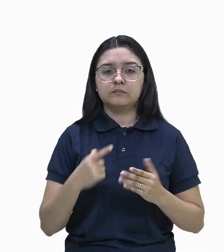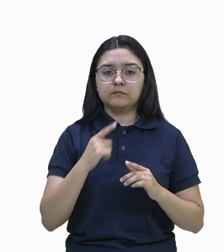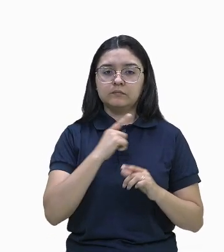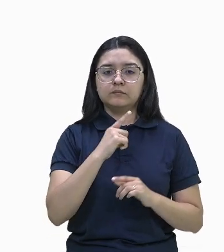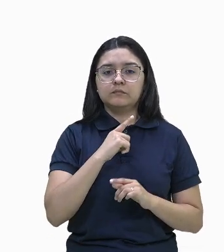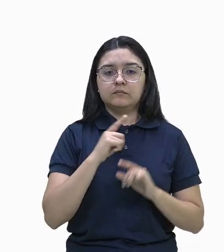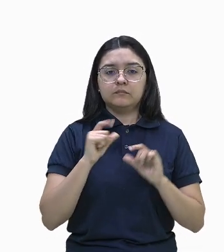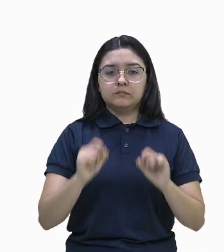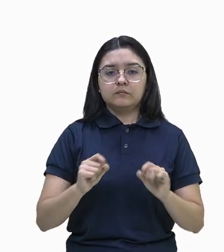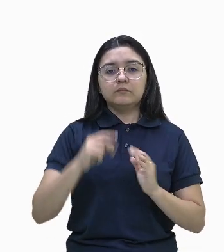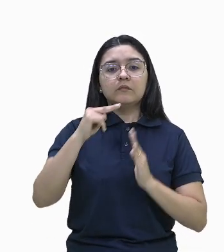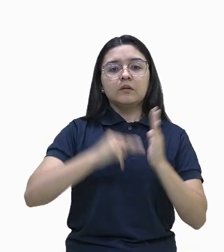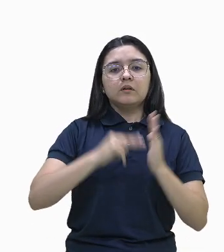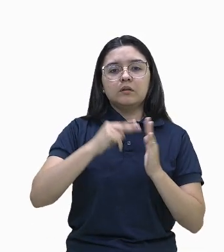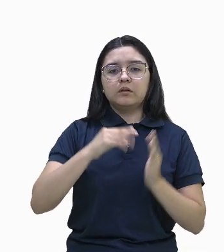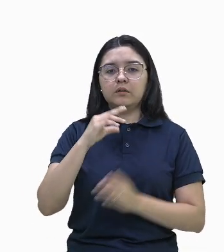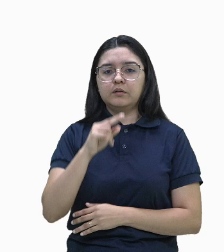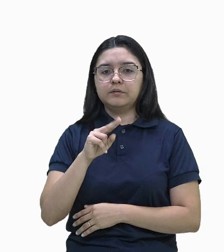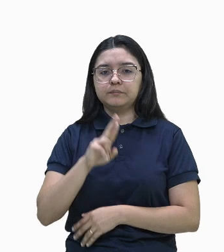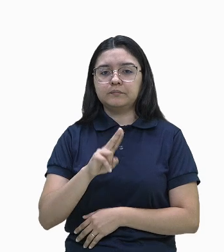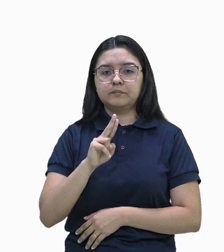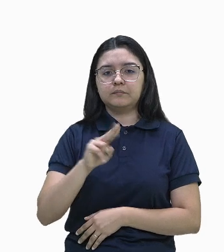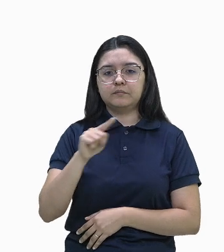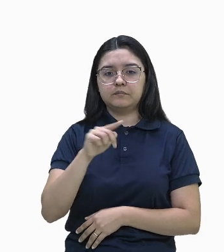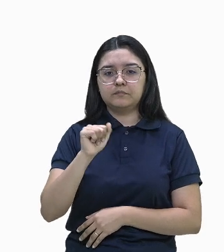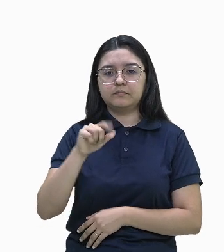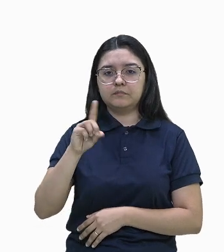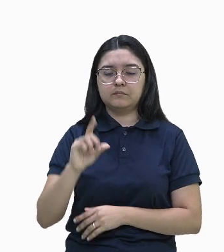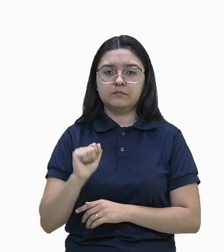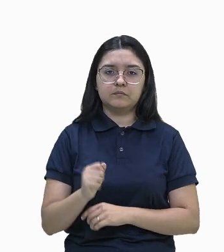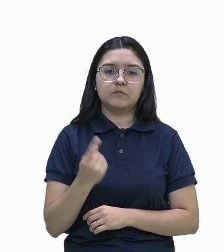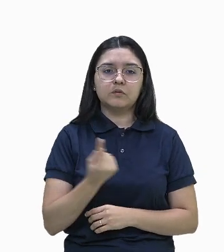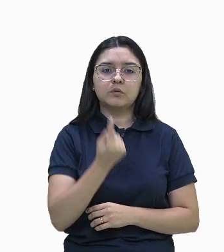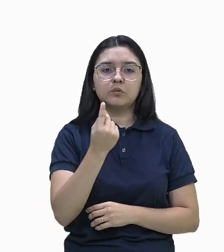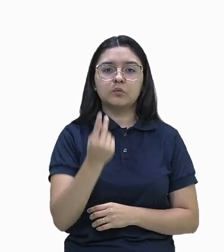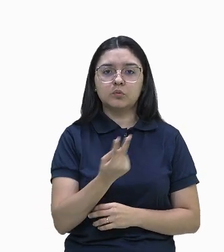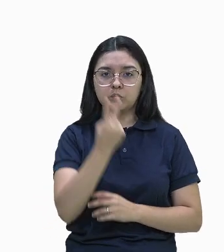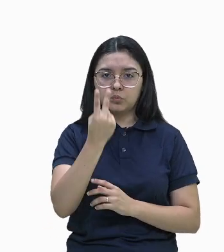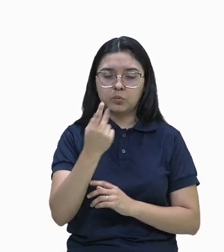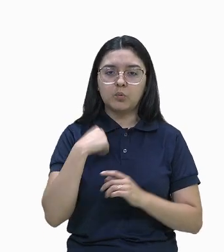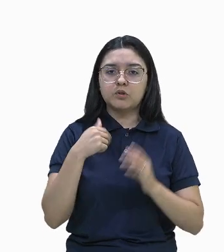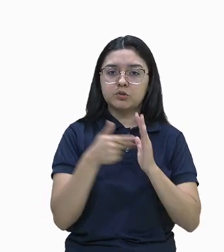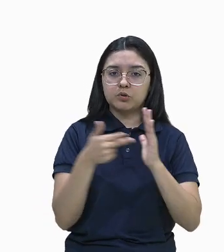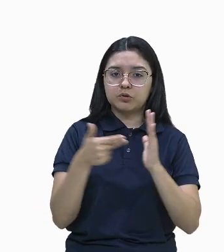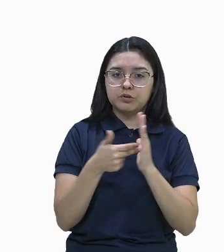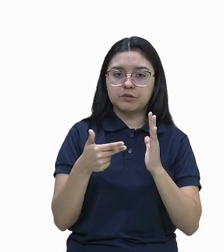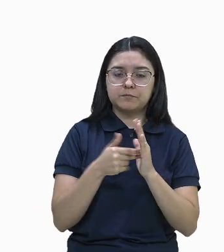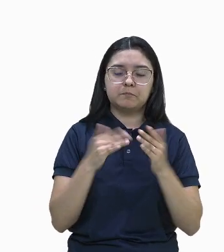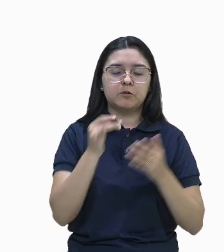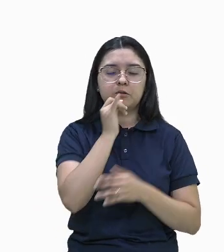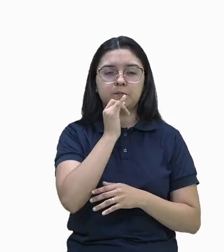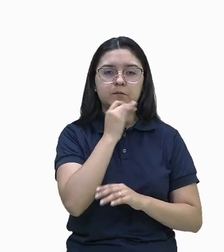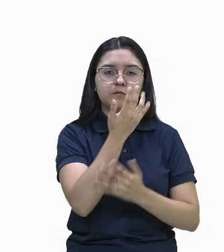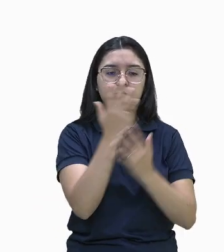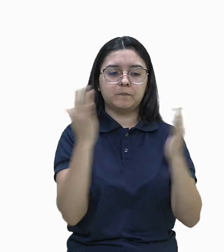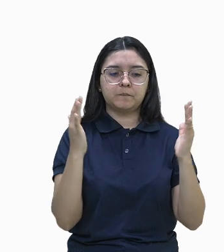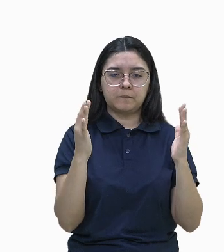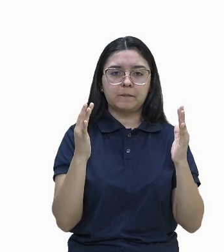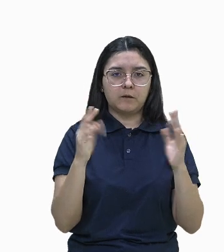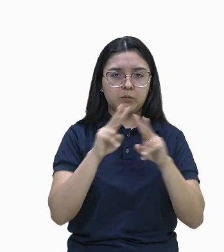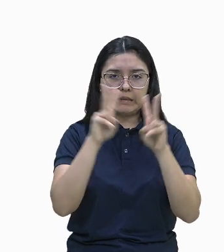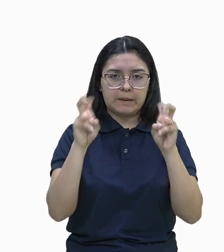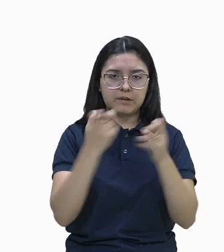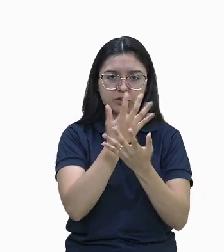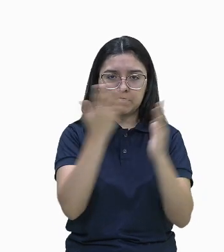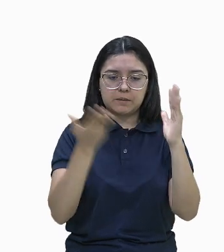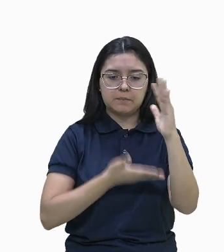cruzada. Busca-se duas fontes da mesma notícia. Ora, eu vou falar sobre o desmatamento, eu pego duas fontes